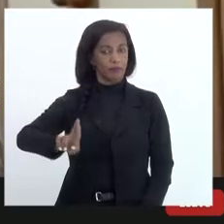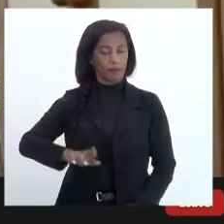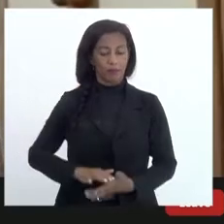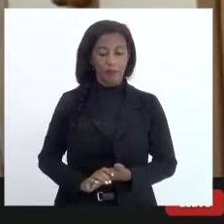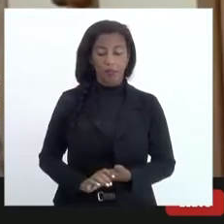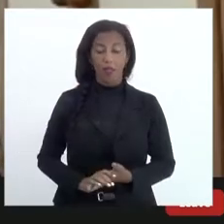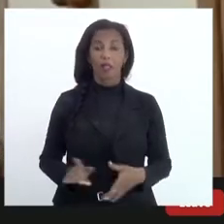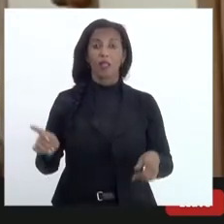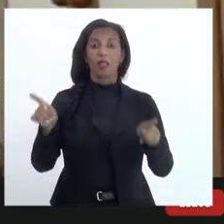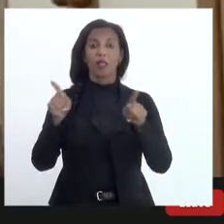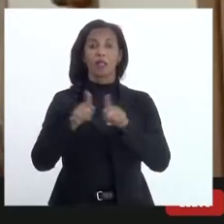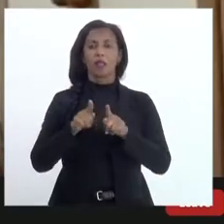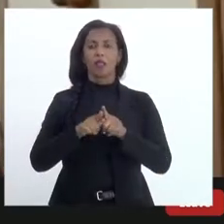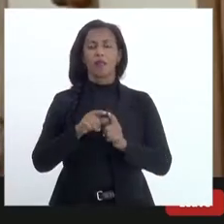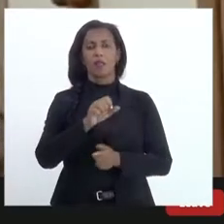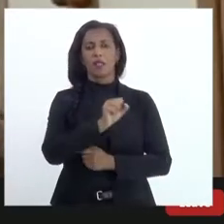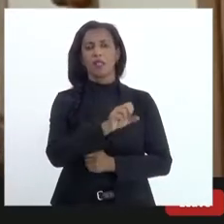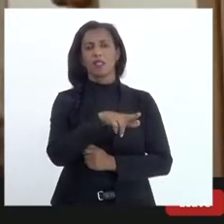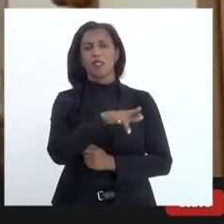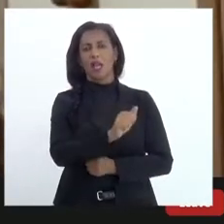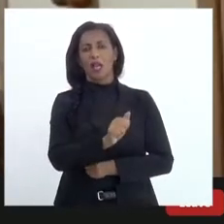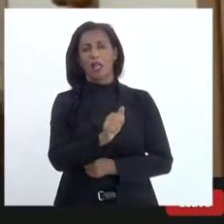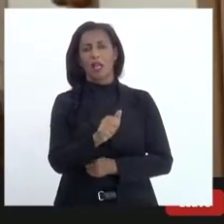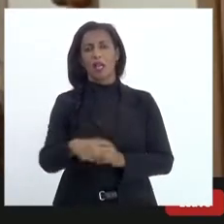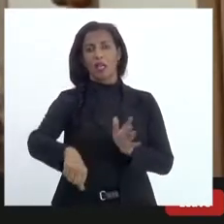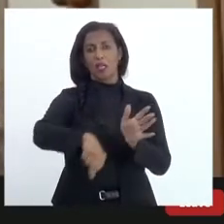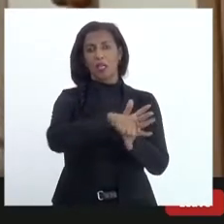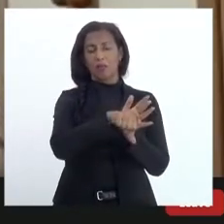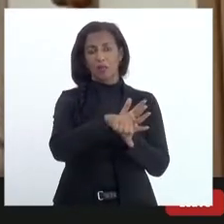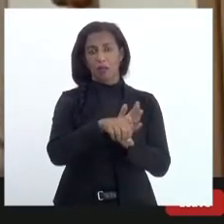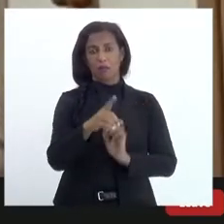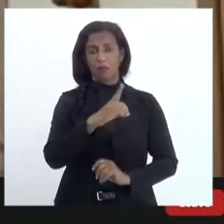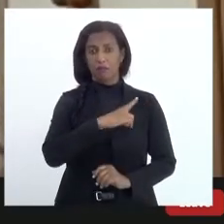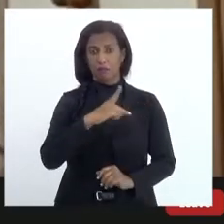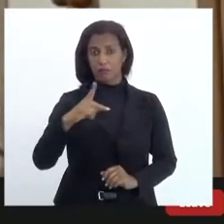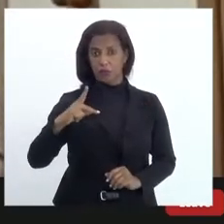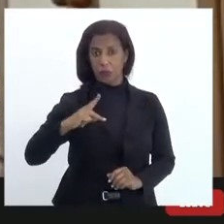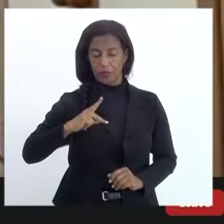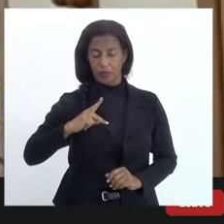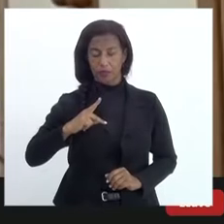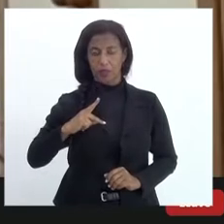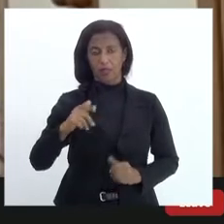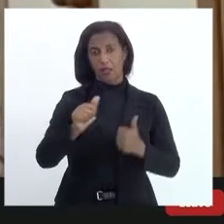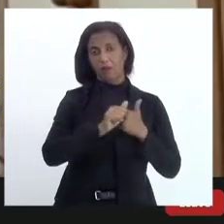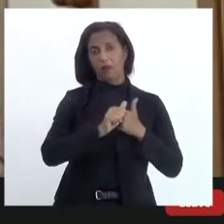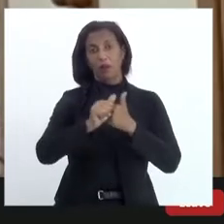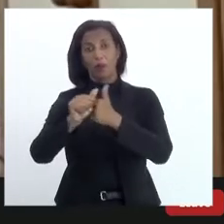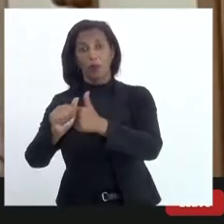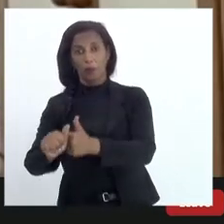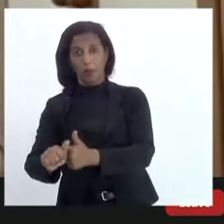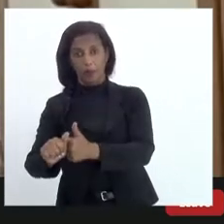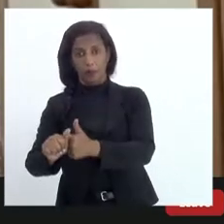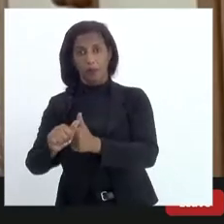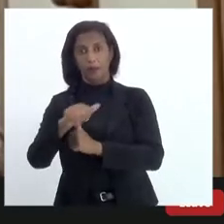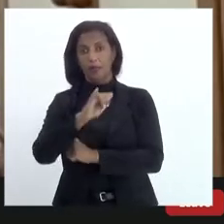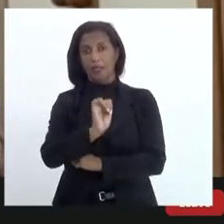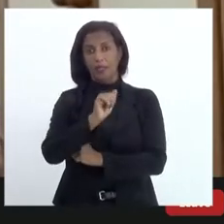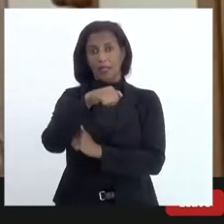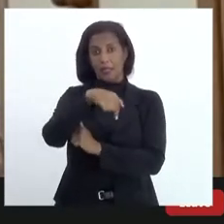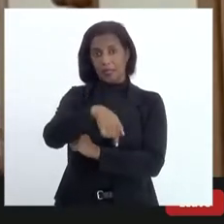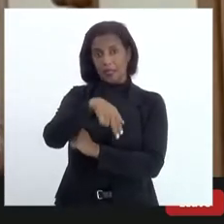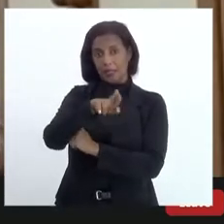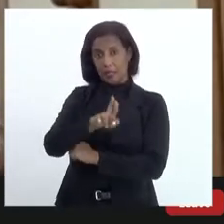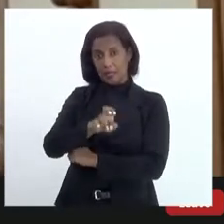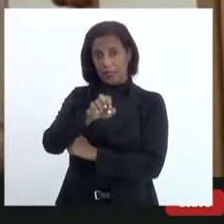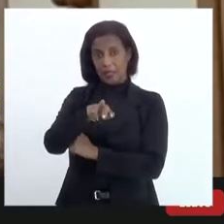relação à seara criminal, a defensoria ela atua acompanhando o inquérito, né, quando nós somos